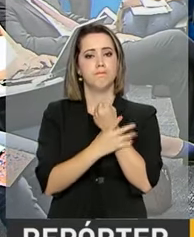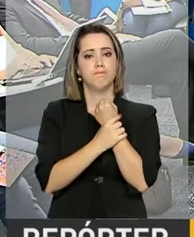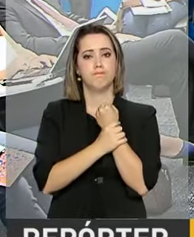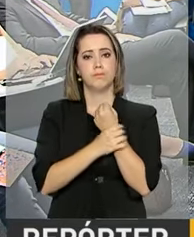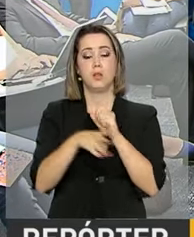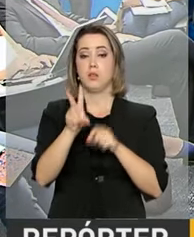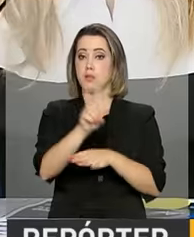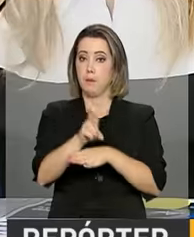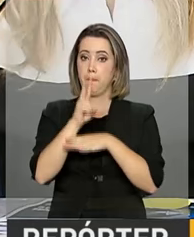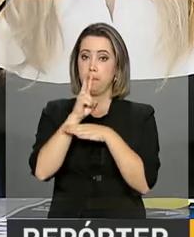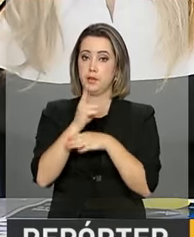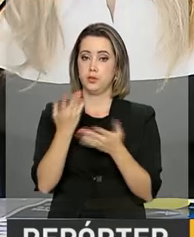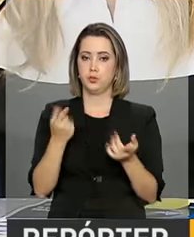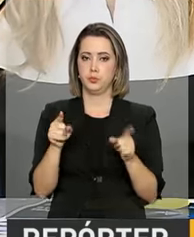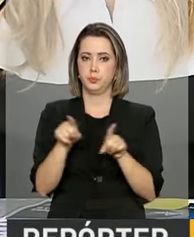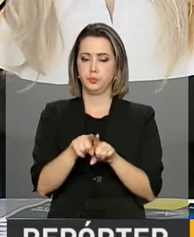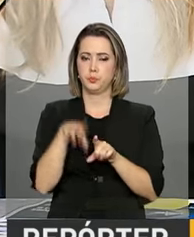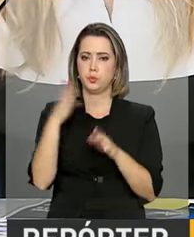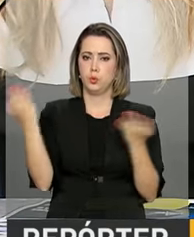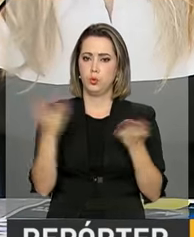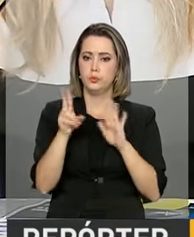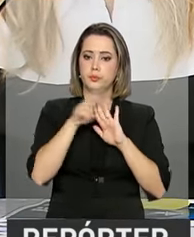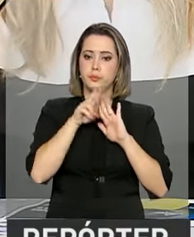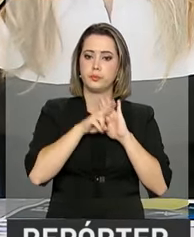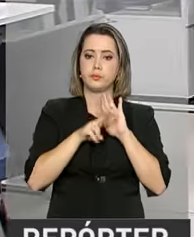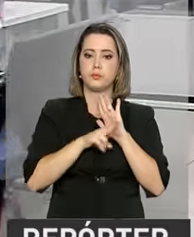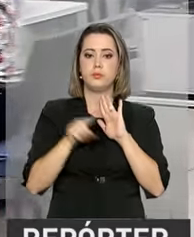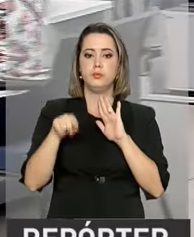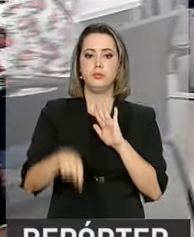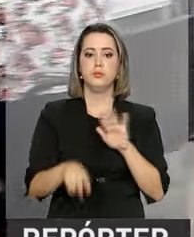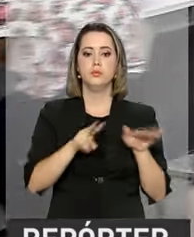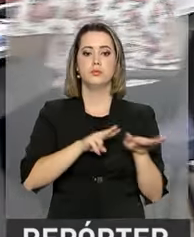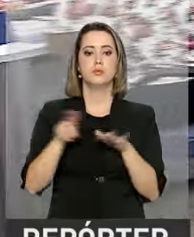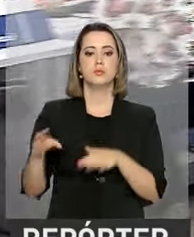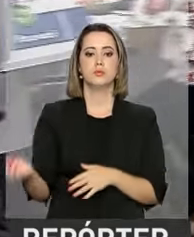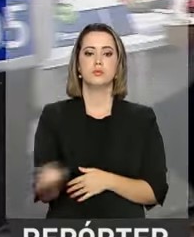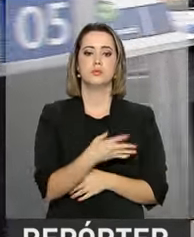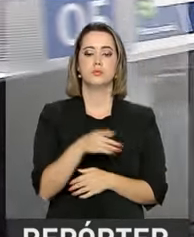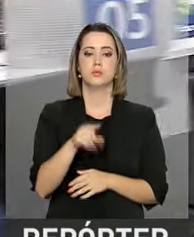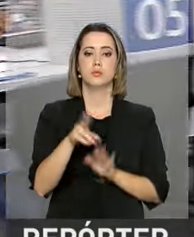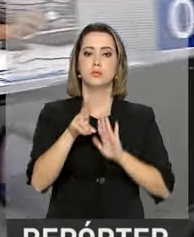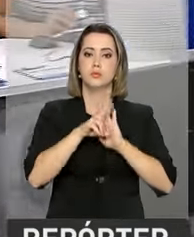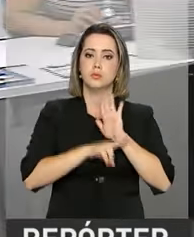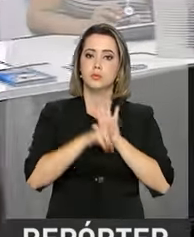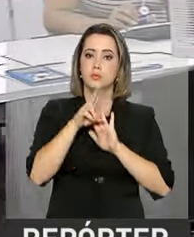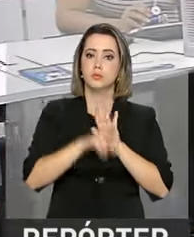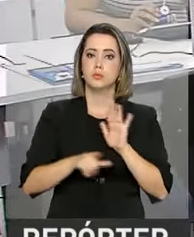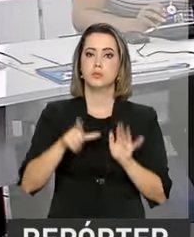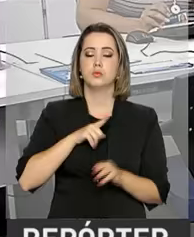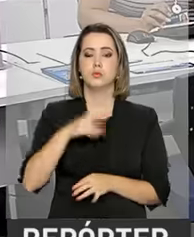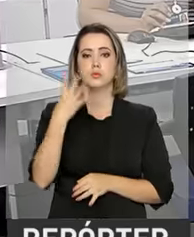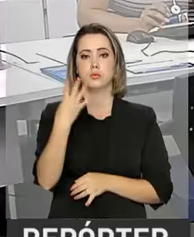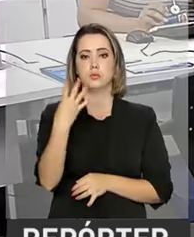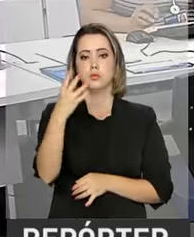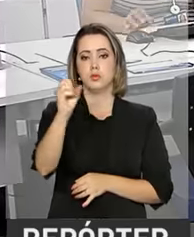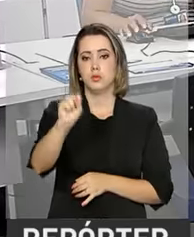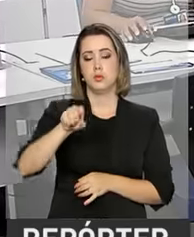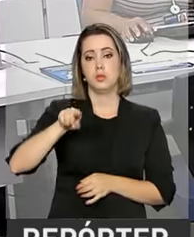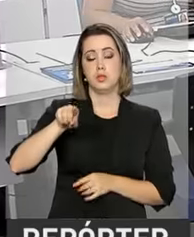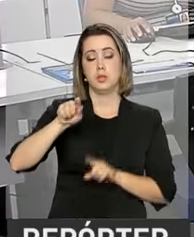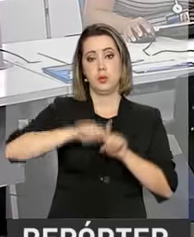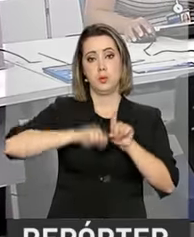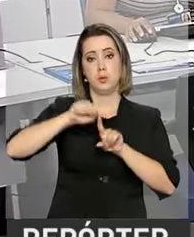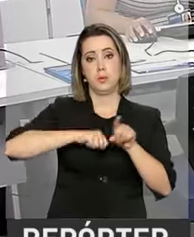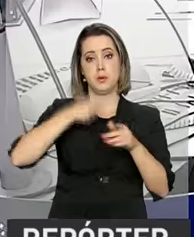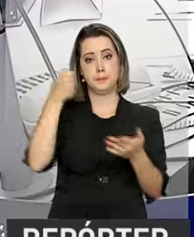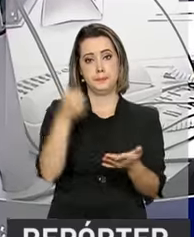consignados por regulamentadas nesta semana a nova modalidade de crédito terá 48 meses de prazo para